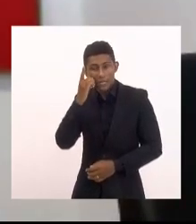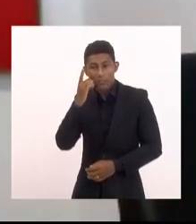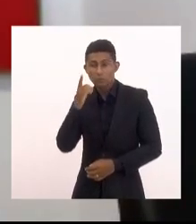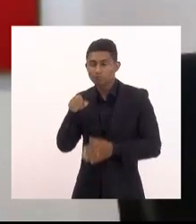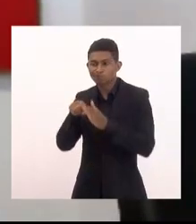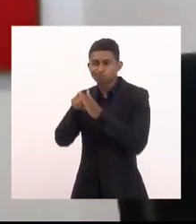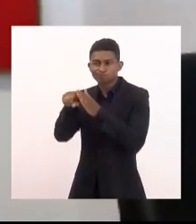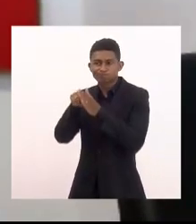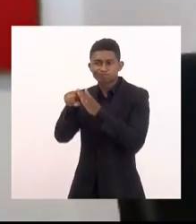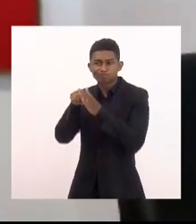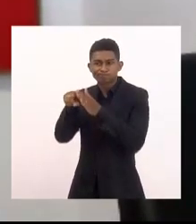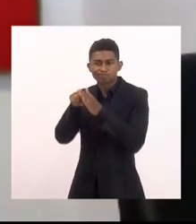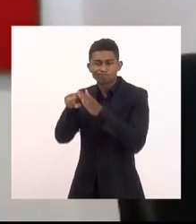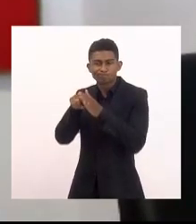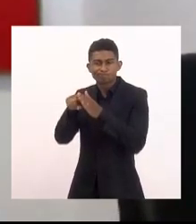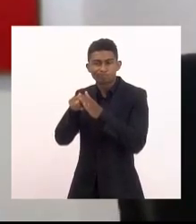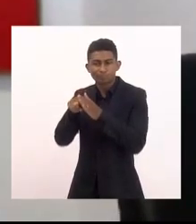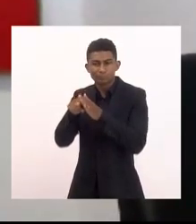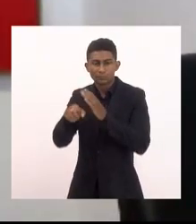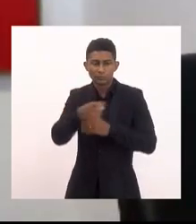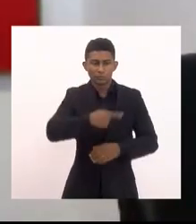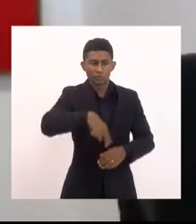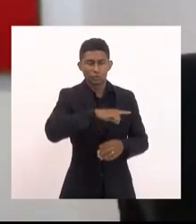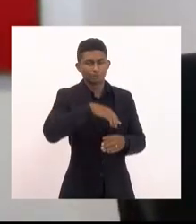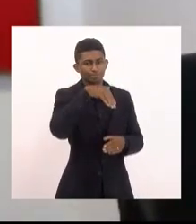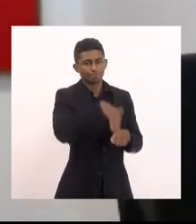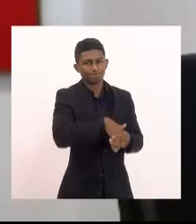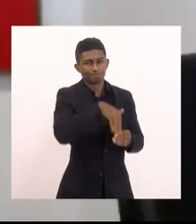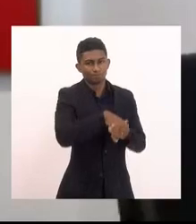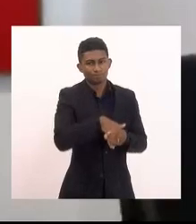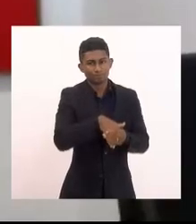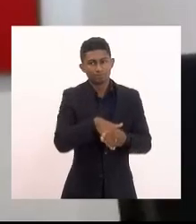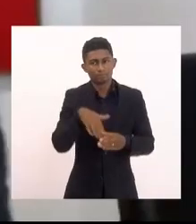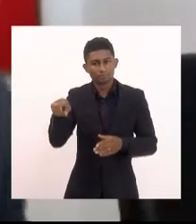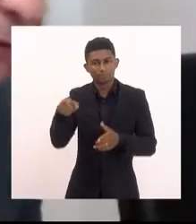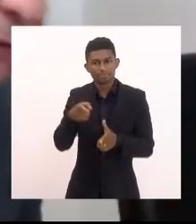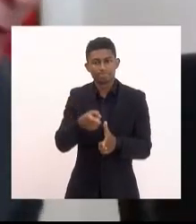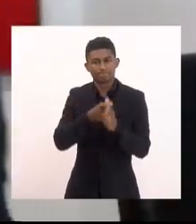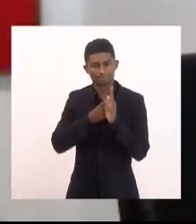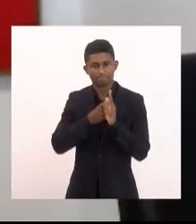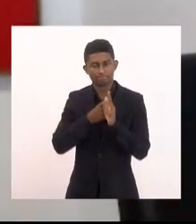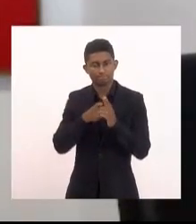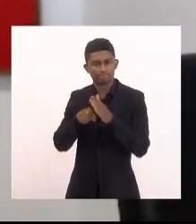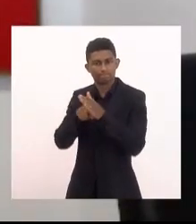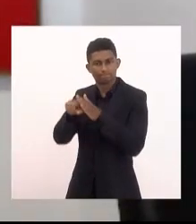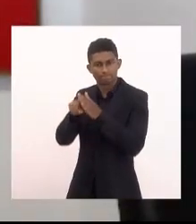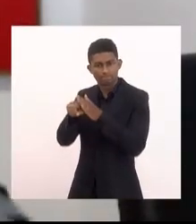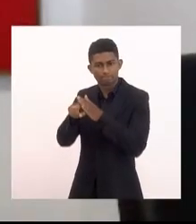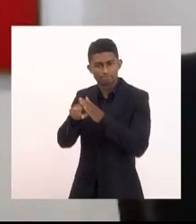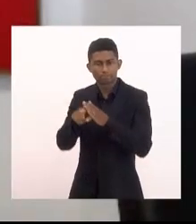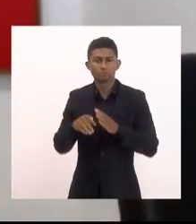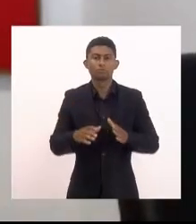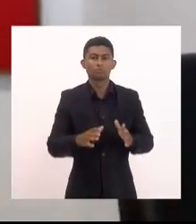parecer, nós votamos um parecer. Então, nós demos um cumprimento